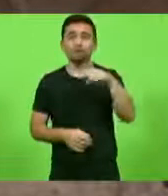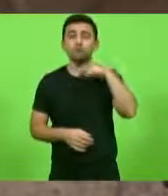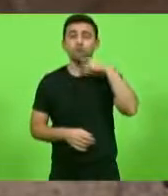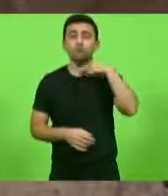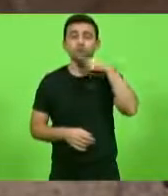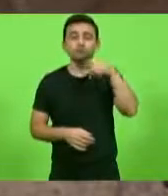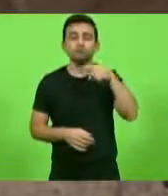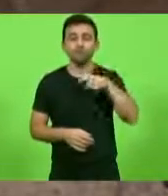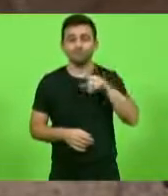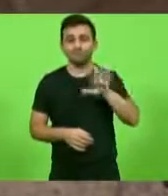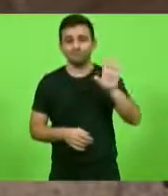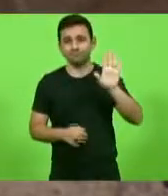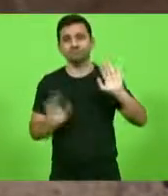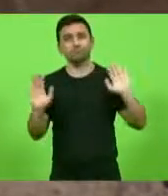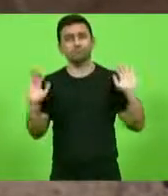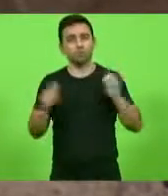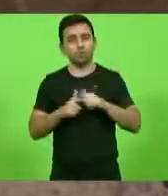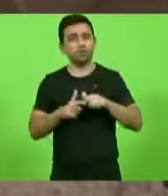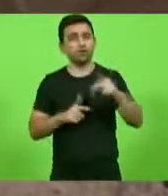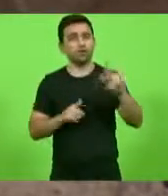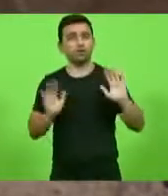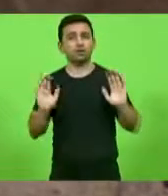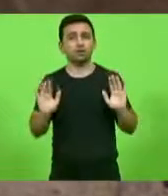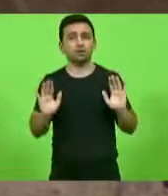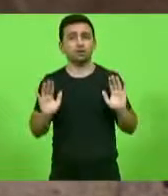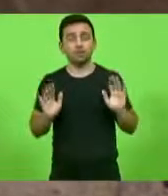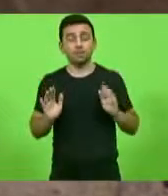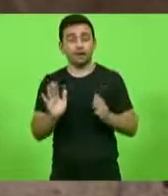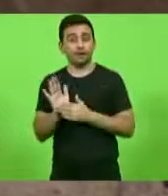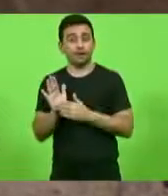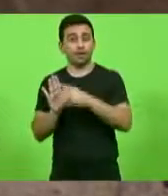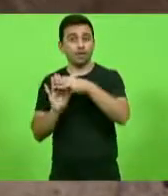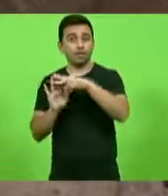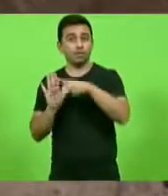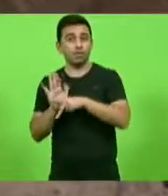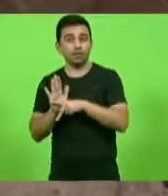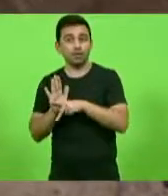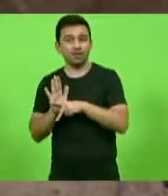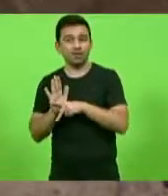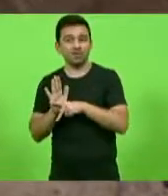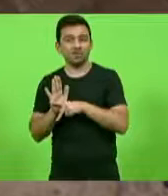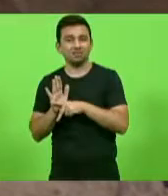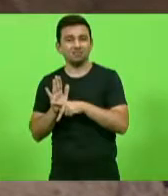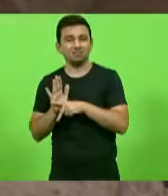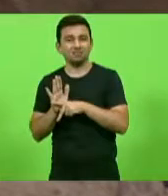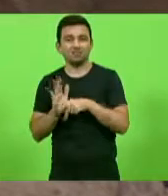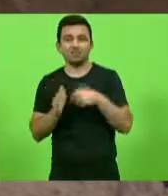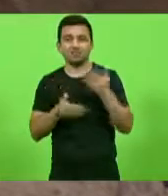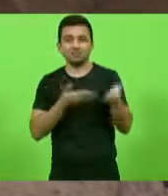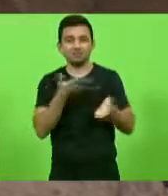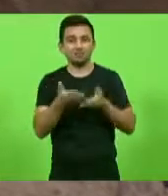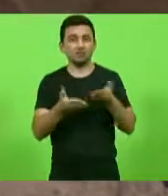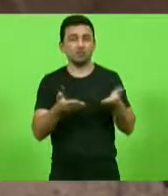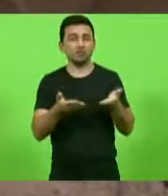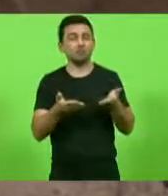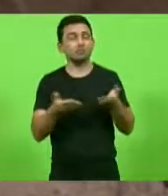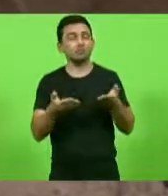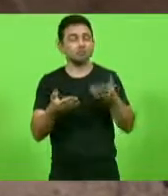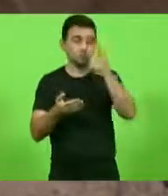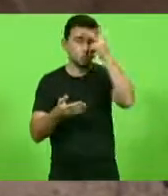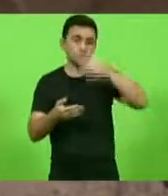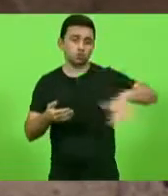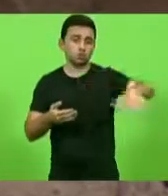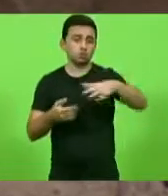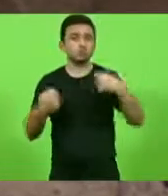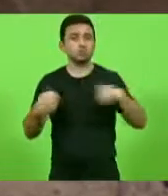como ela está aqui, ela não vai atender aos interesses de quem precisa.